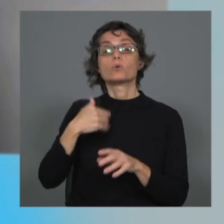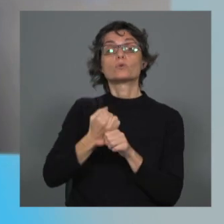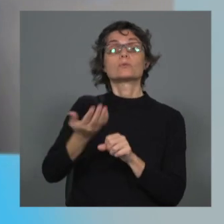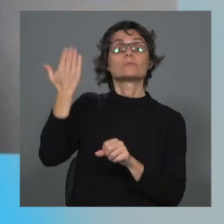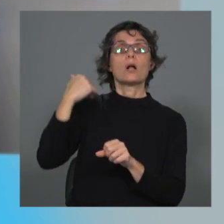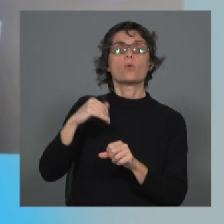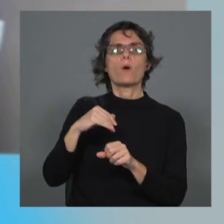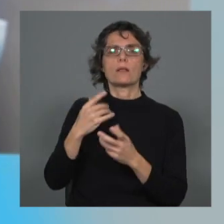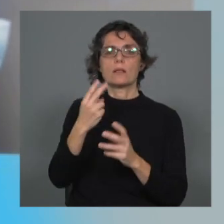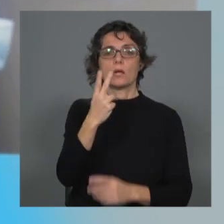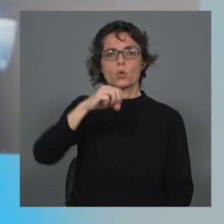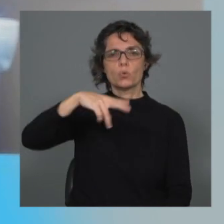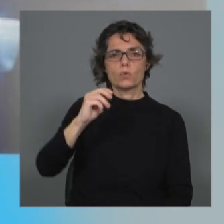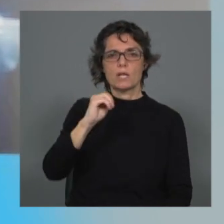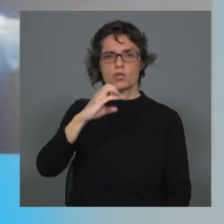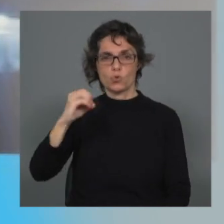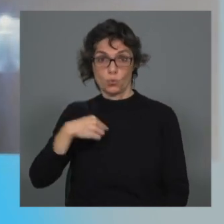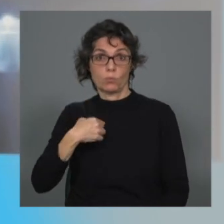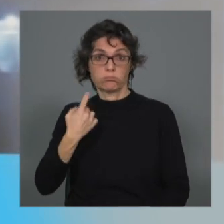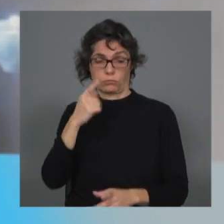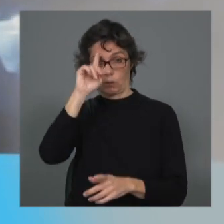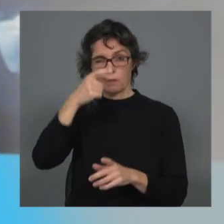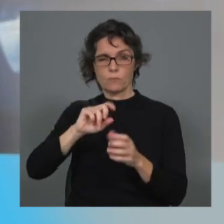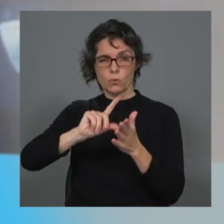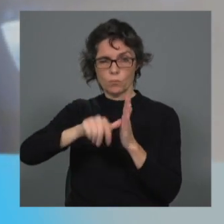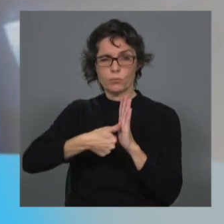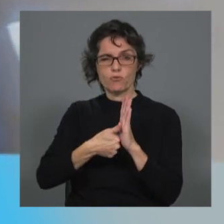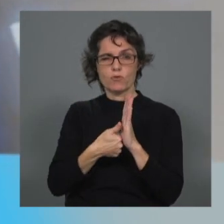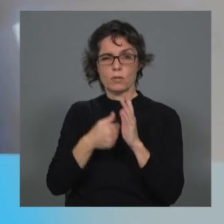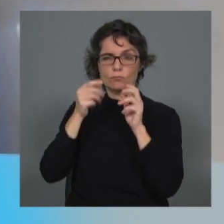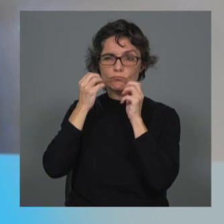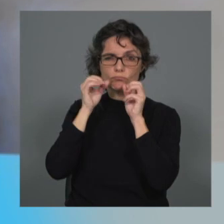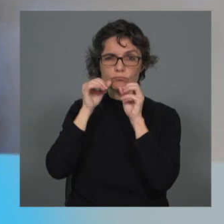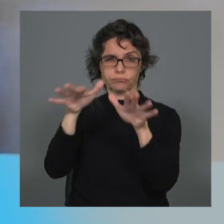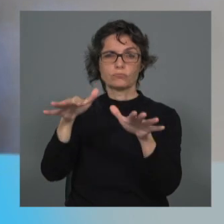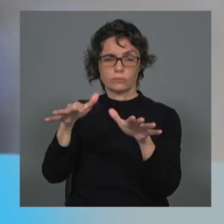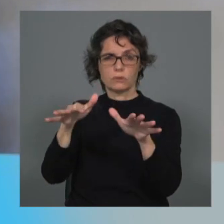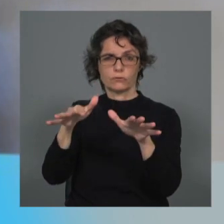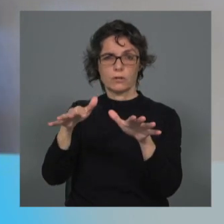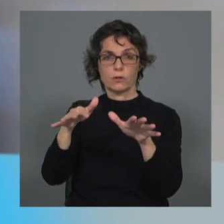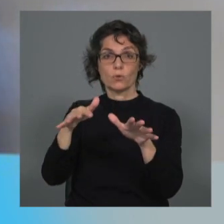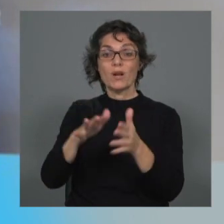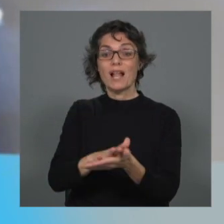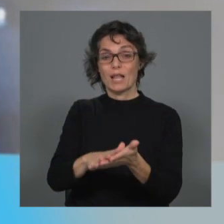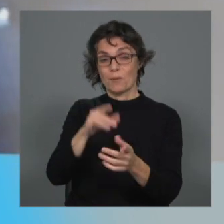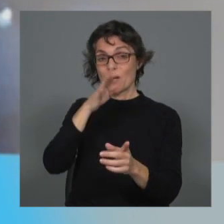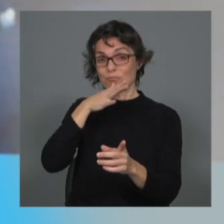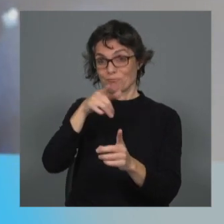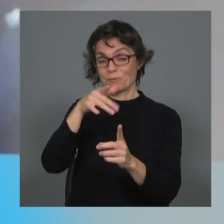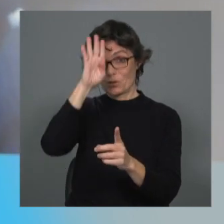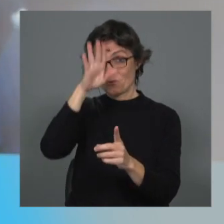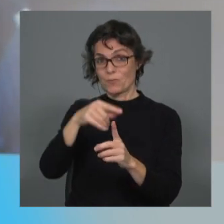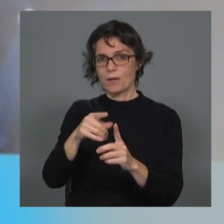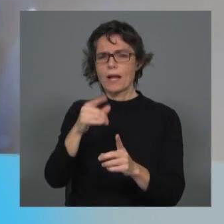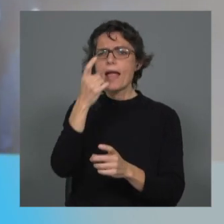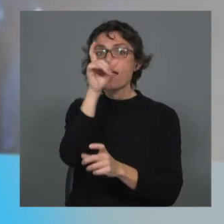e lançámos o projeto Educação para Todos, que está subjacente a esta mensagem do Papa Francisco, muitas pessoas perguntavam,